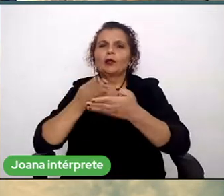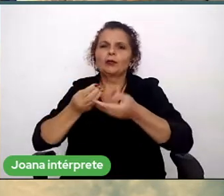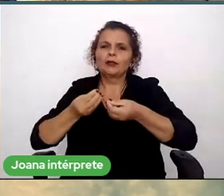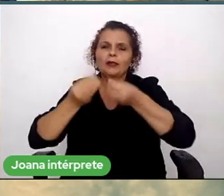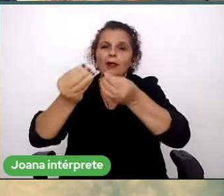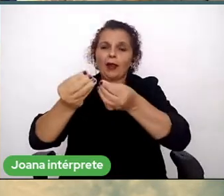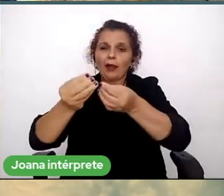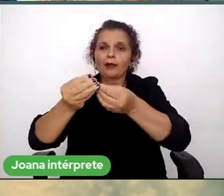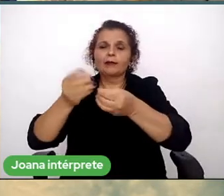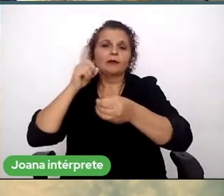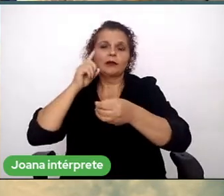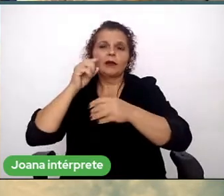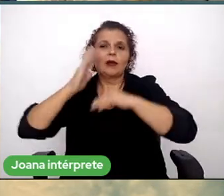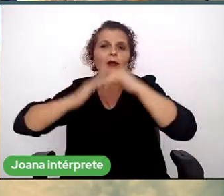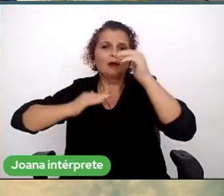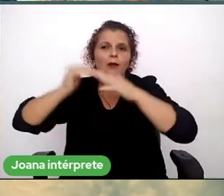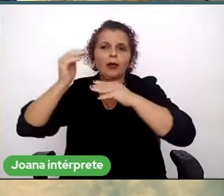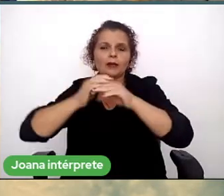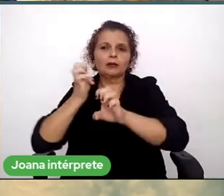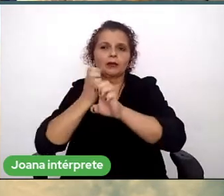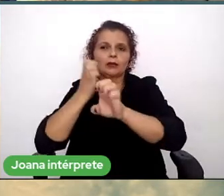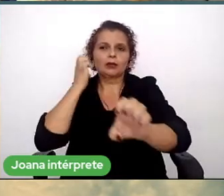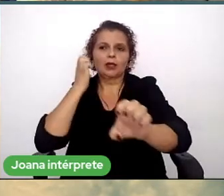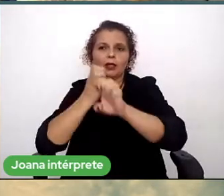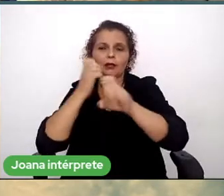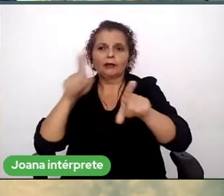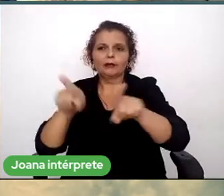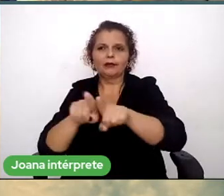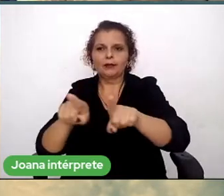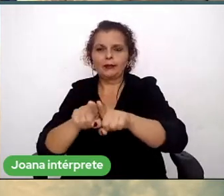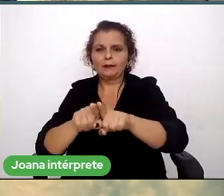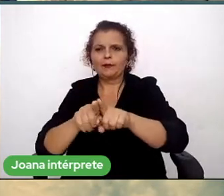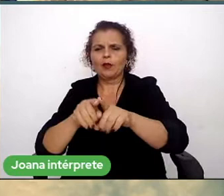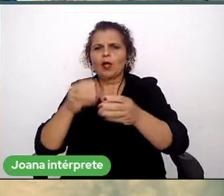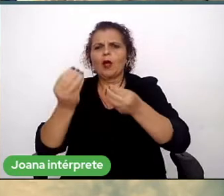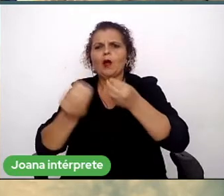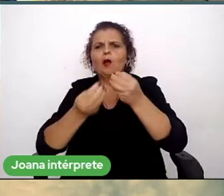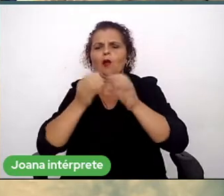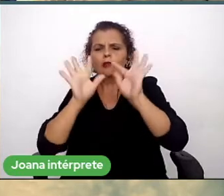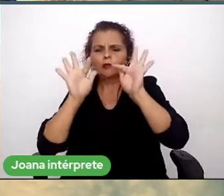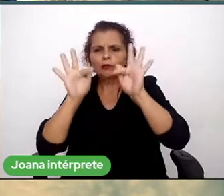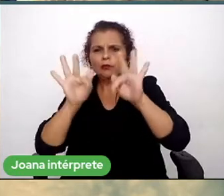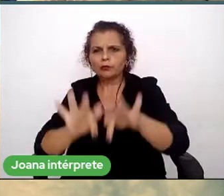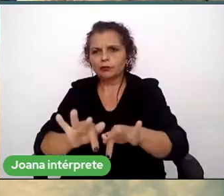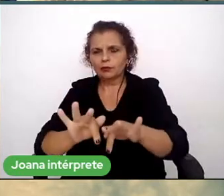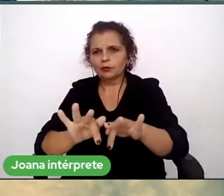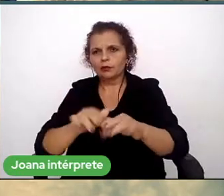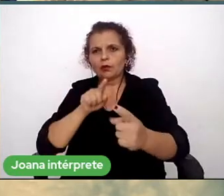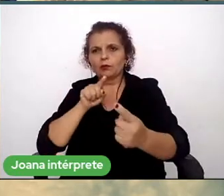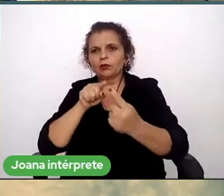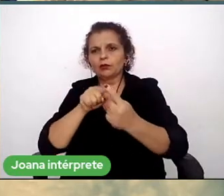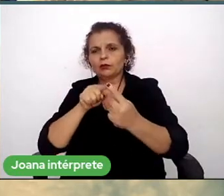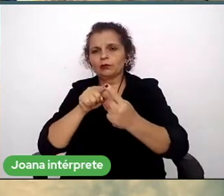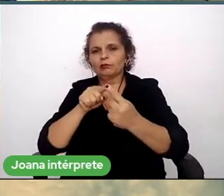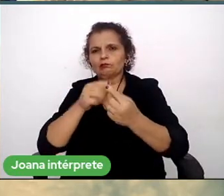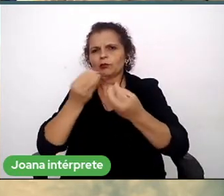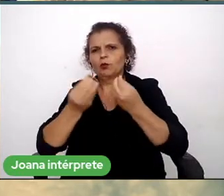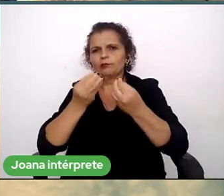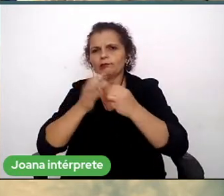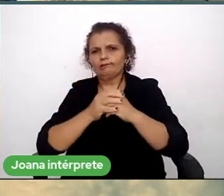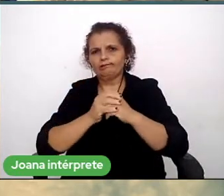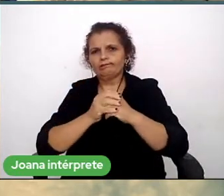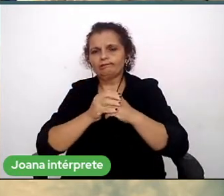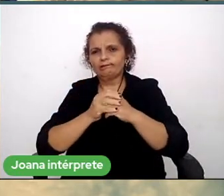e também de práticas de Engenharia e por fim como que a gente finaliza esse objetivo esse engajamento